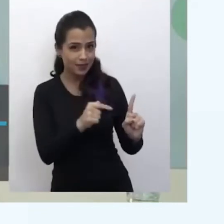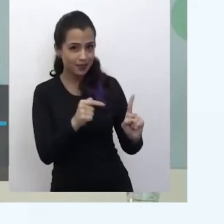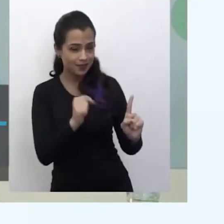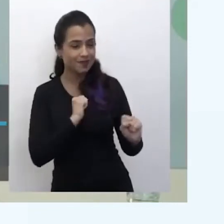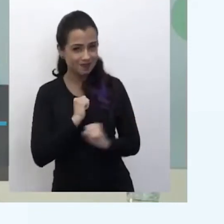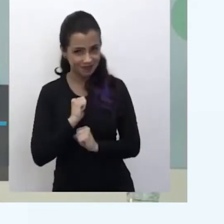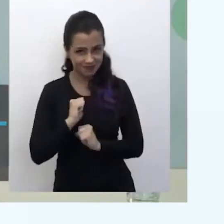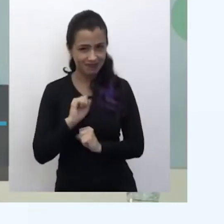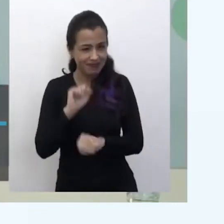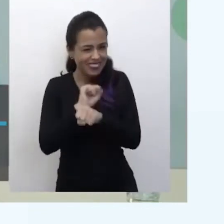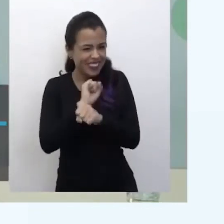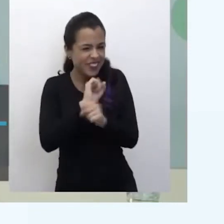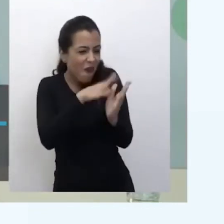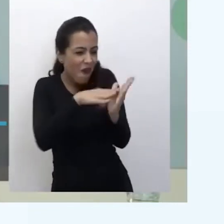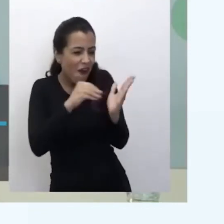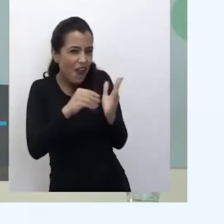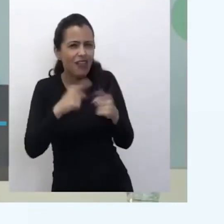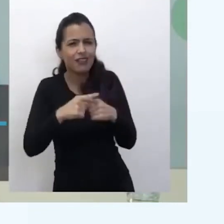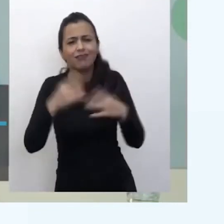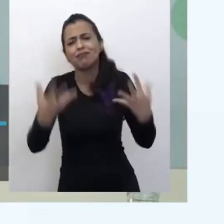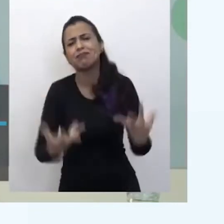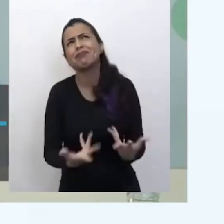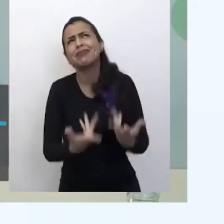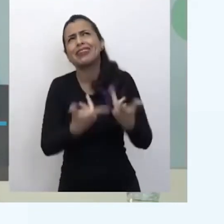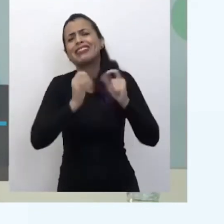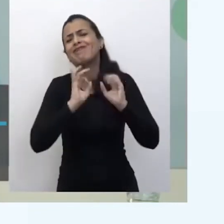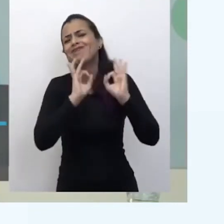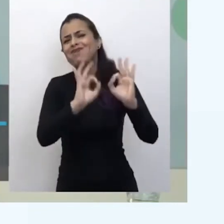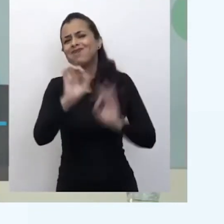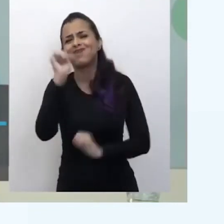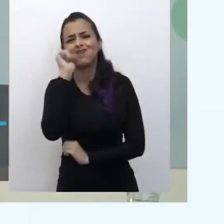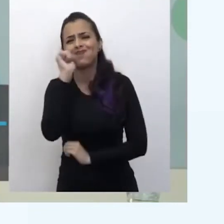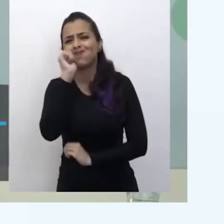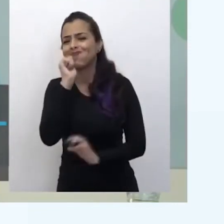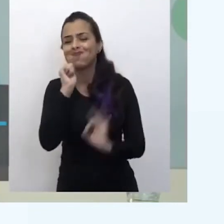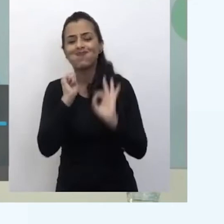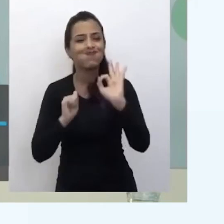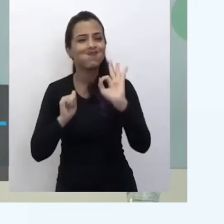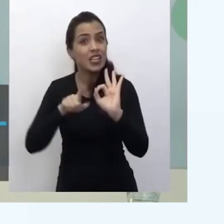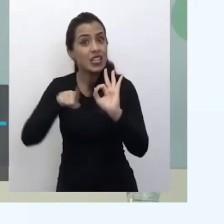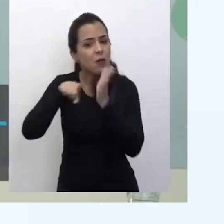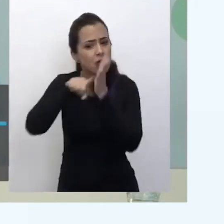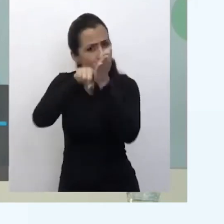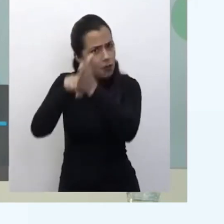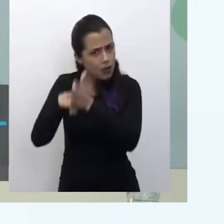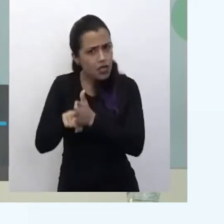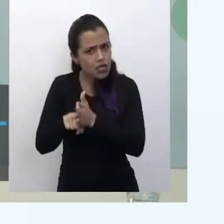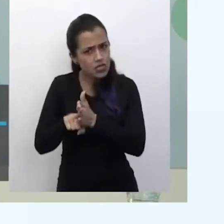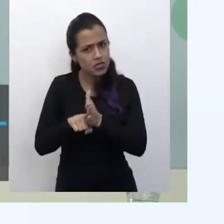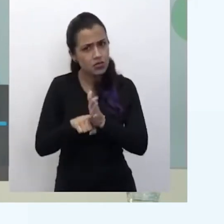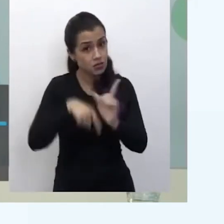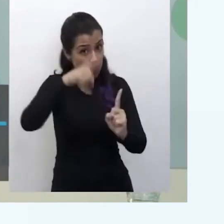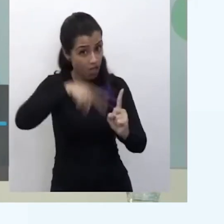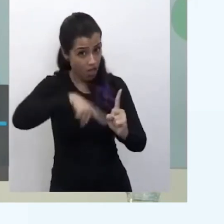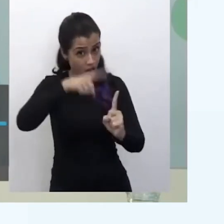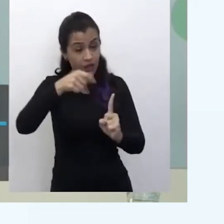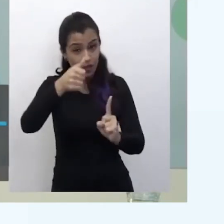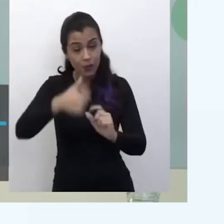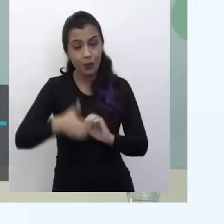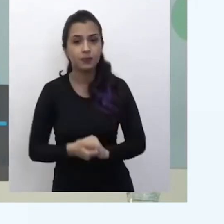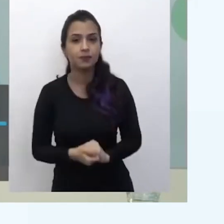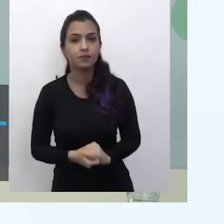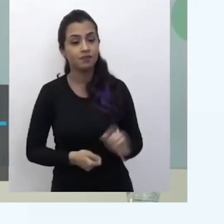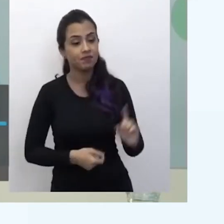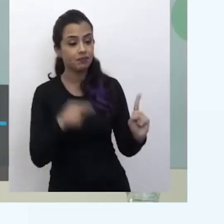tá, gente? E ela é linda, viu? Arrasa, depois vocês procurem nas redes sociais. O